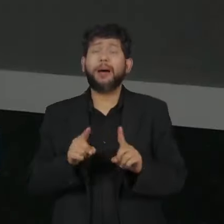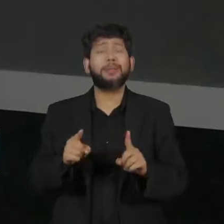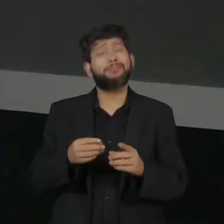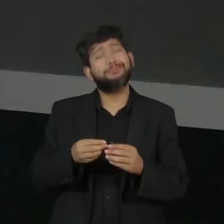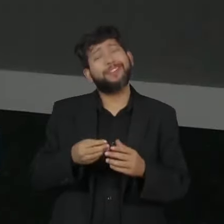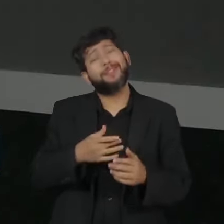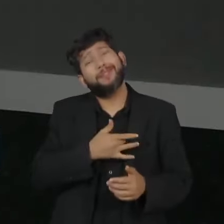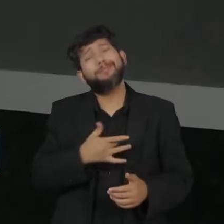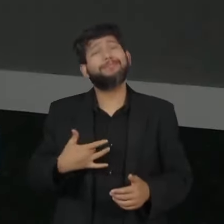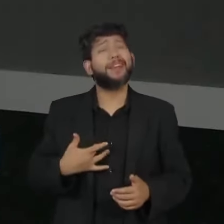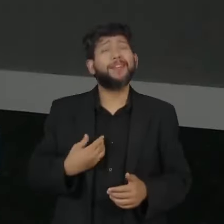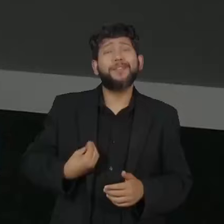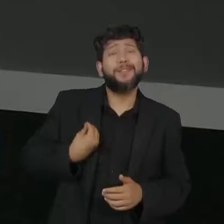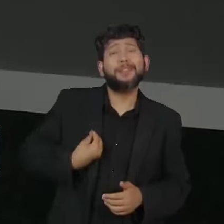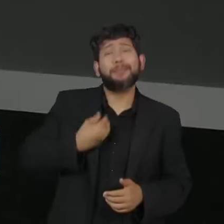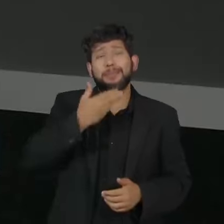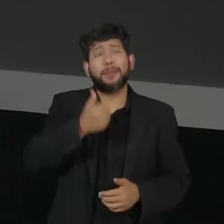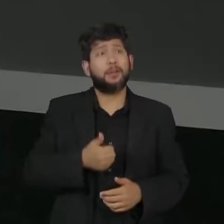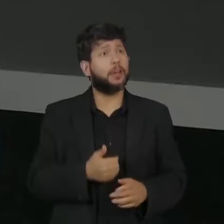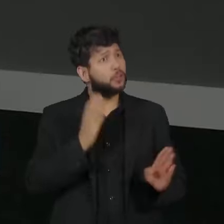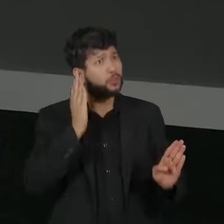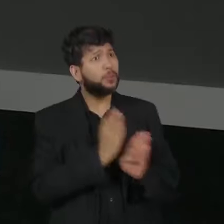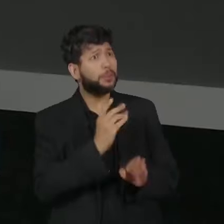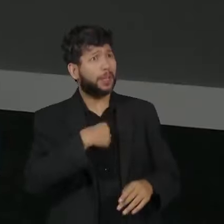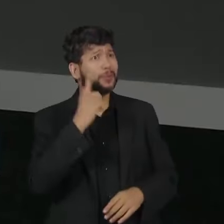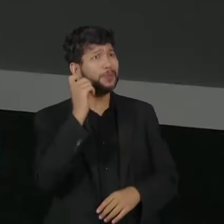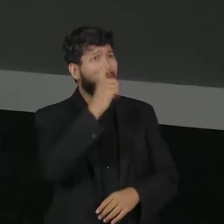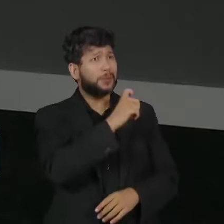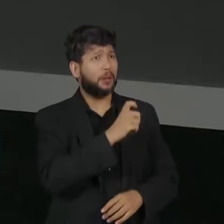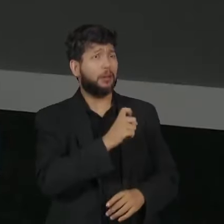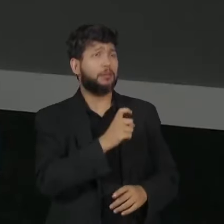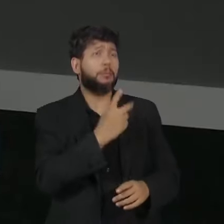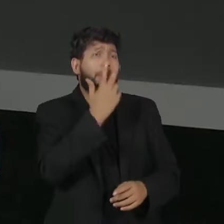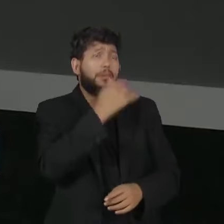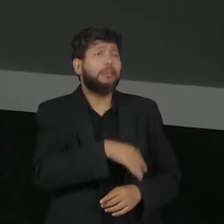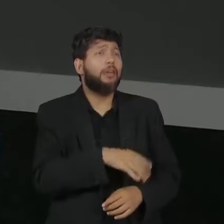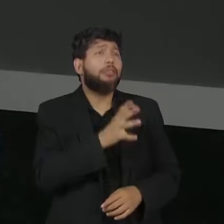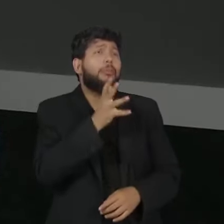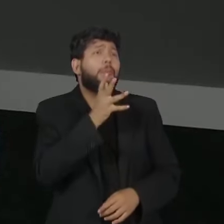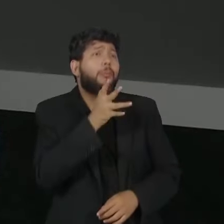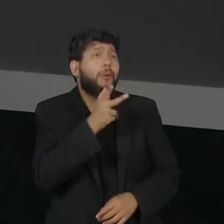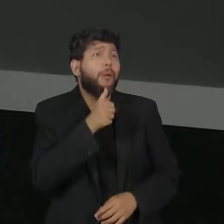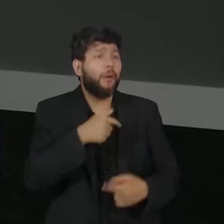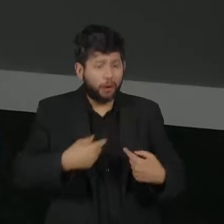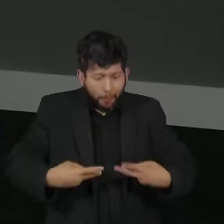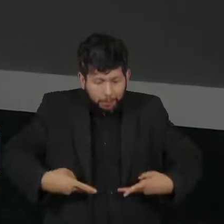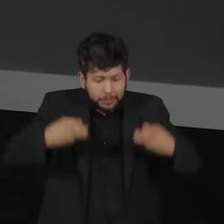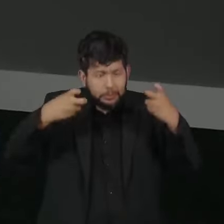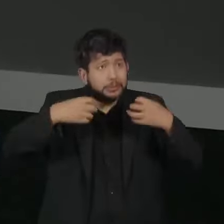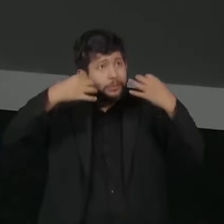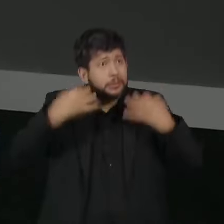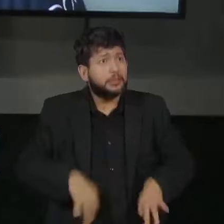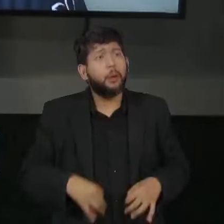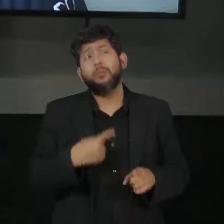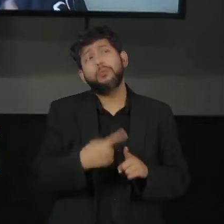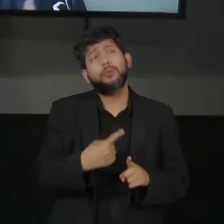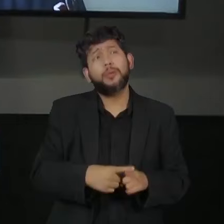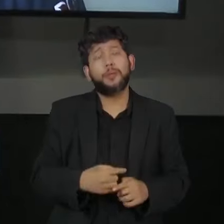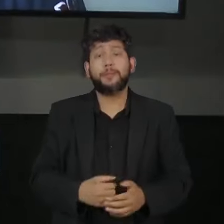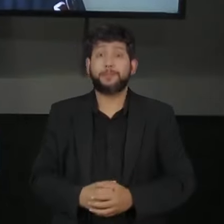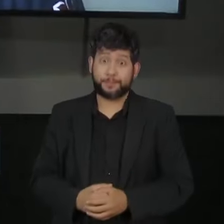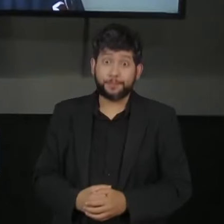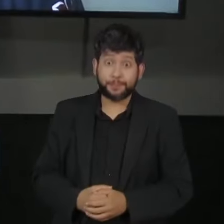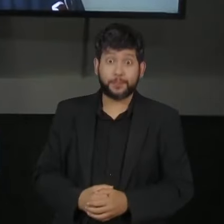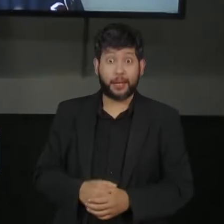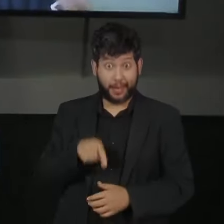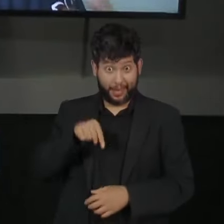E há uma dificuldade no diagnóstico, certo? Uma demora na percepção desse diagnóstico, por quê? Sim, a